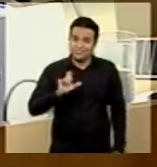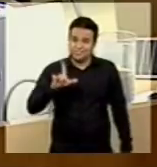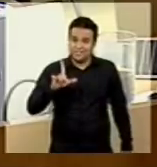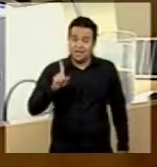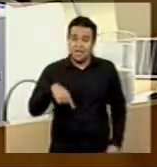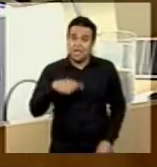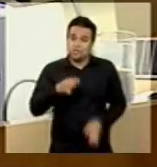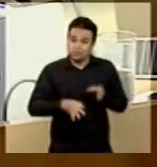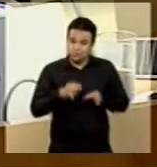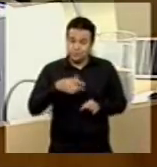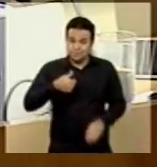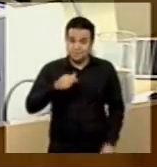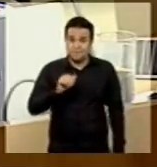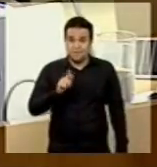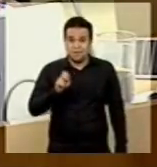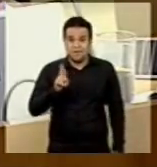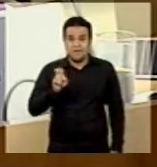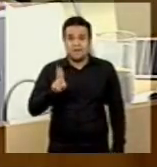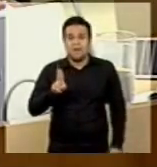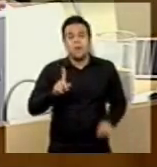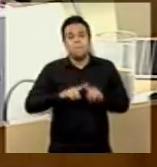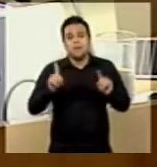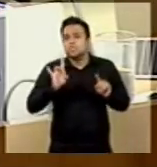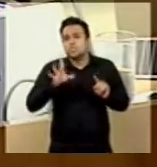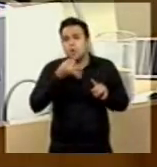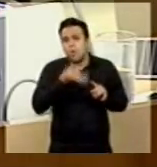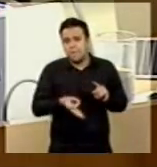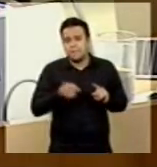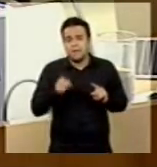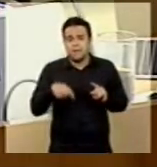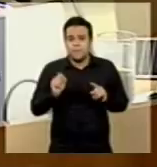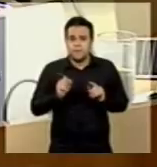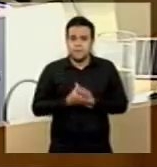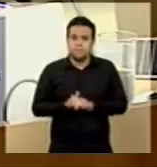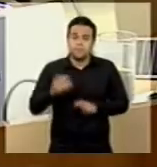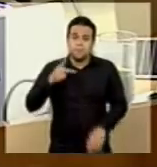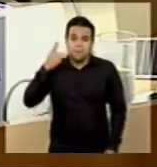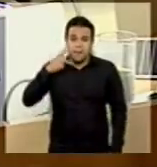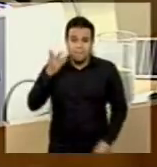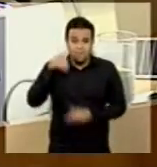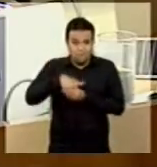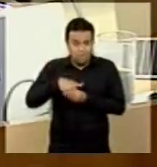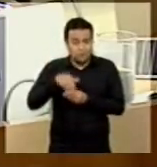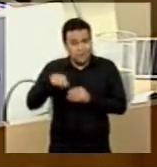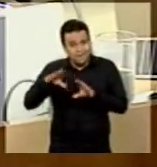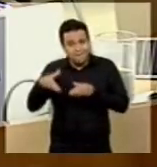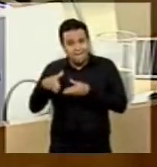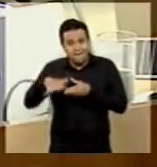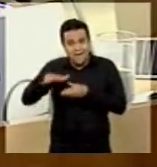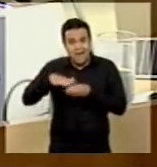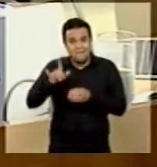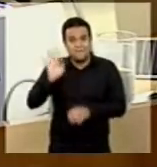dos juízes de primeiro grau. E, portanto, o único comentário que fiz foi que o meu voto cuidou de uma